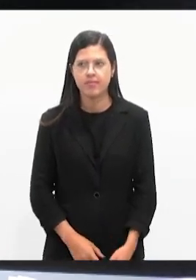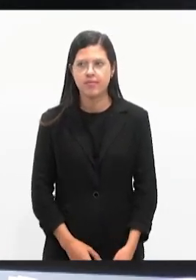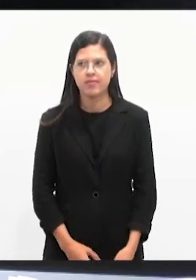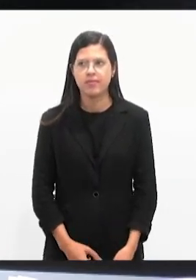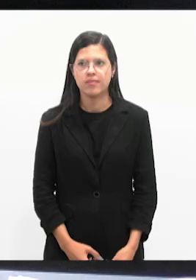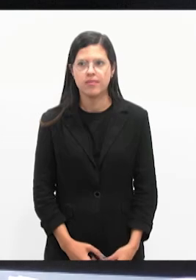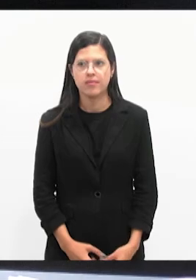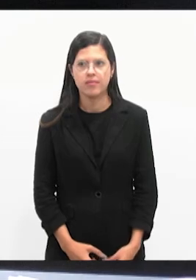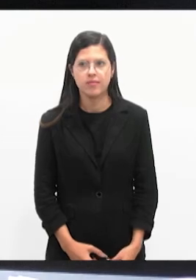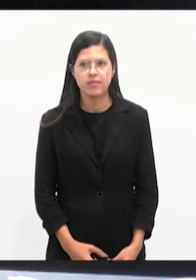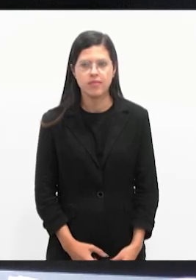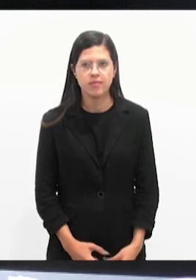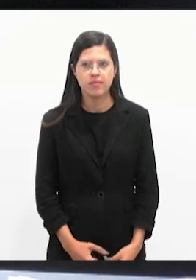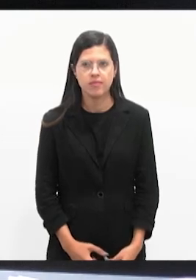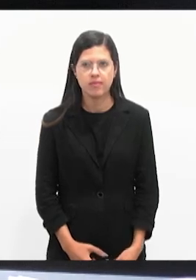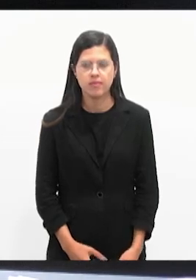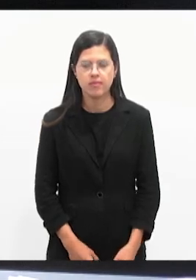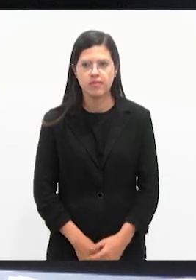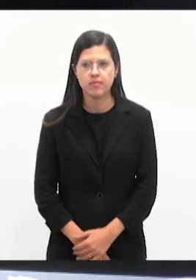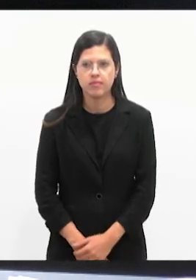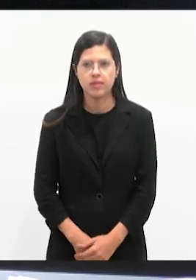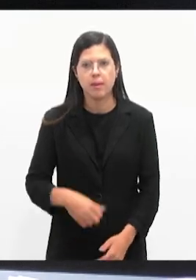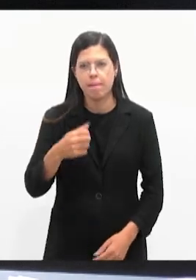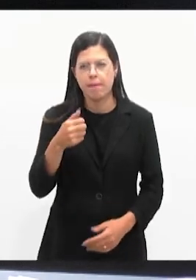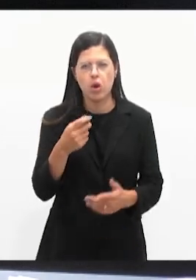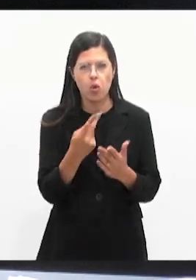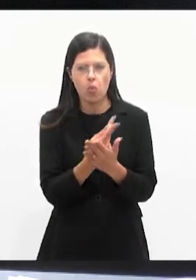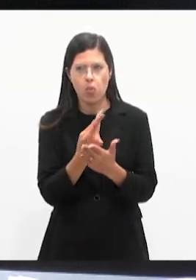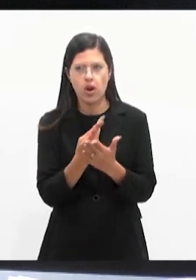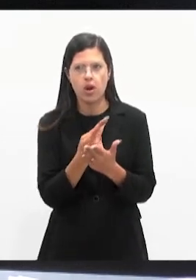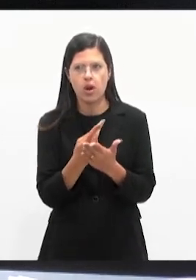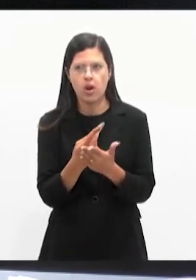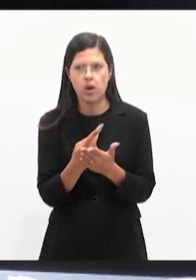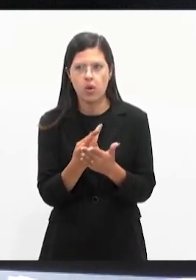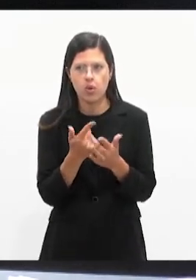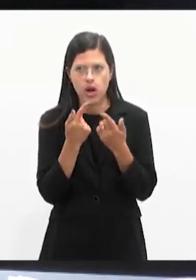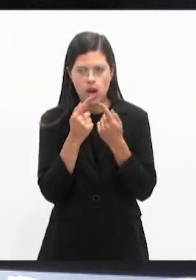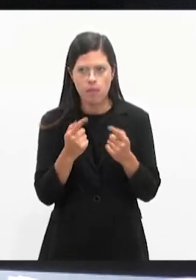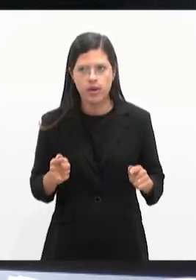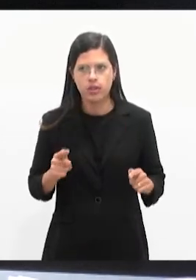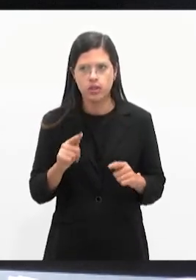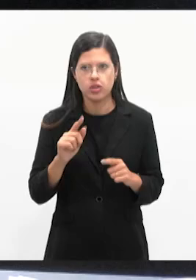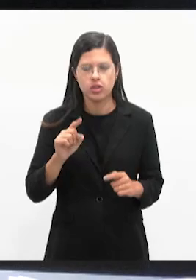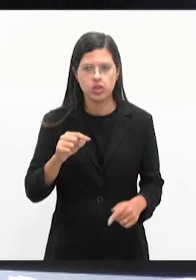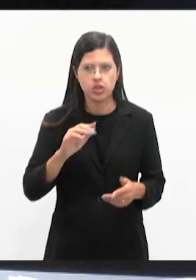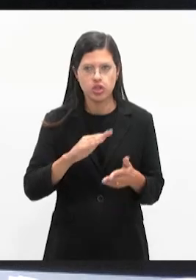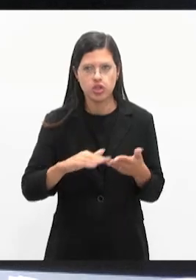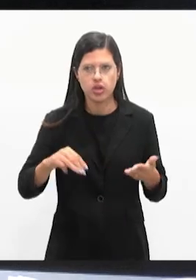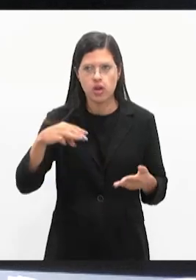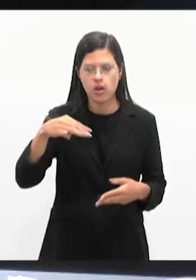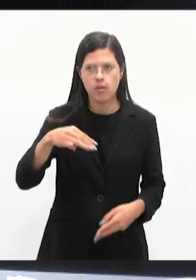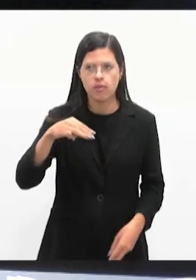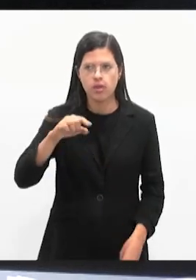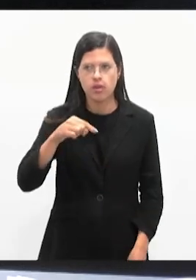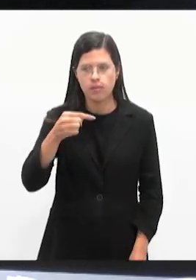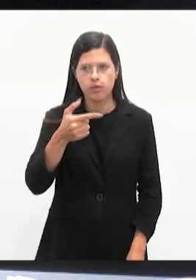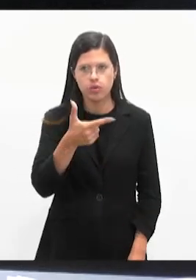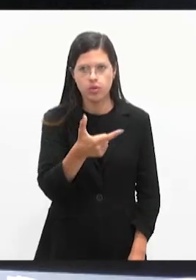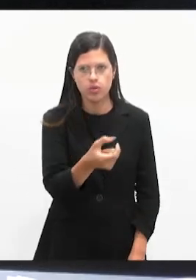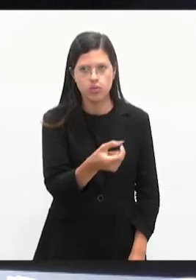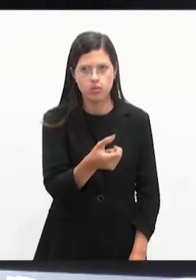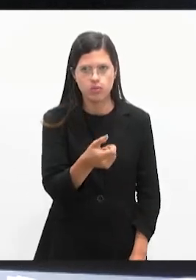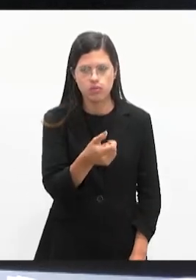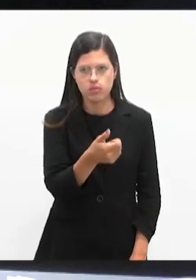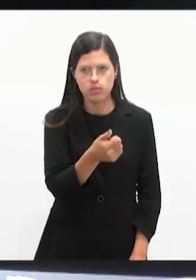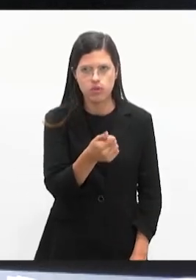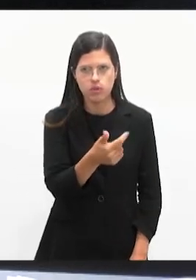primeiro um errinho ortográfico, Sim. tirar o M depois do 212, 2012. Está um